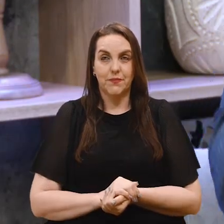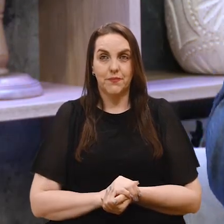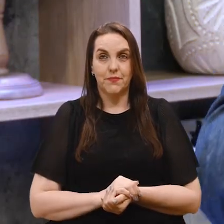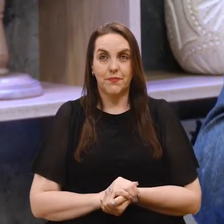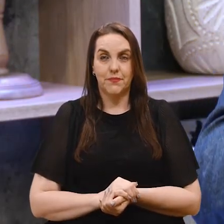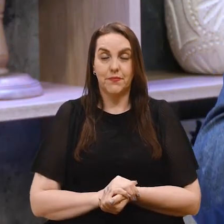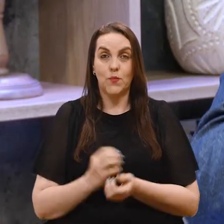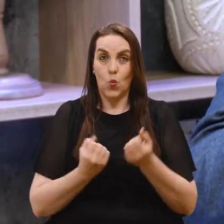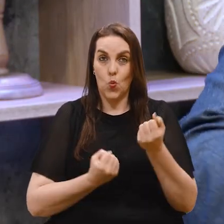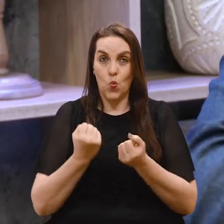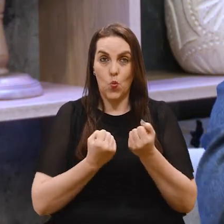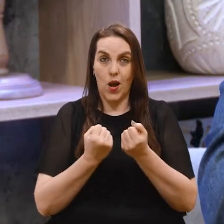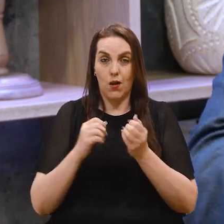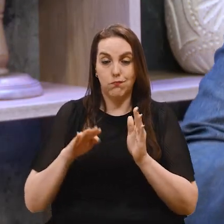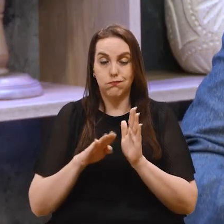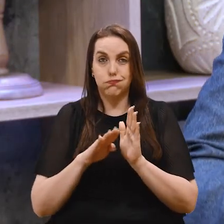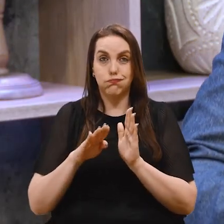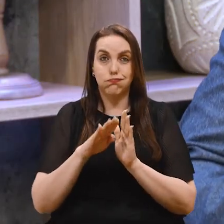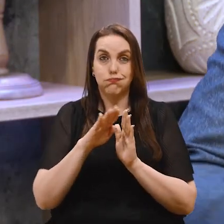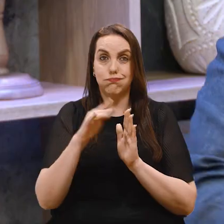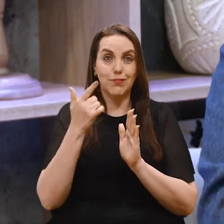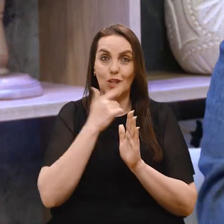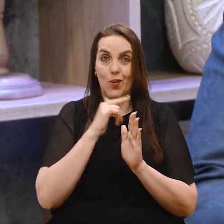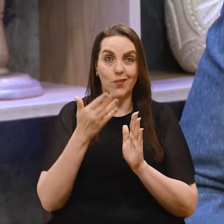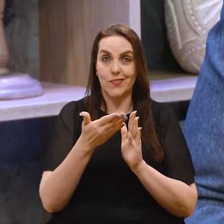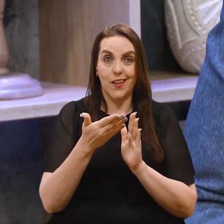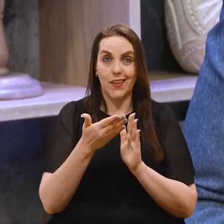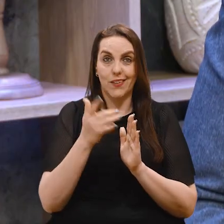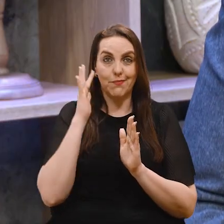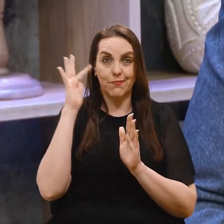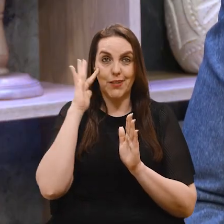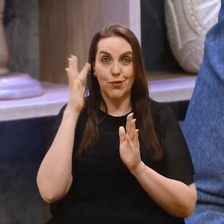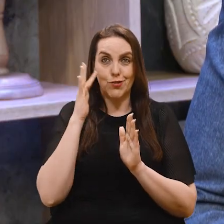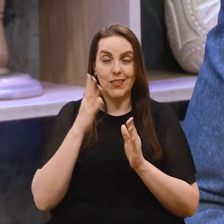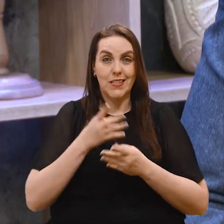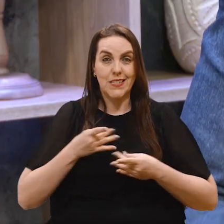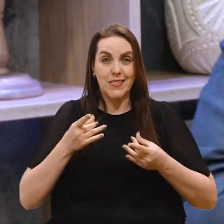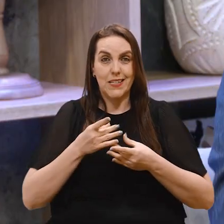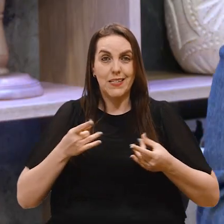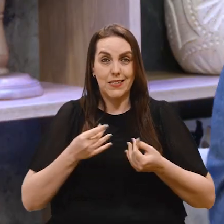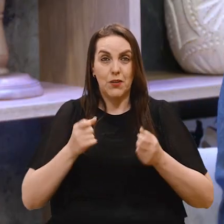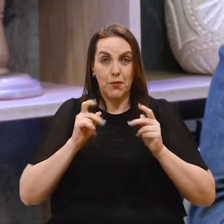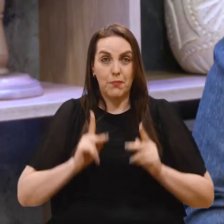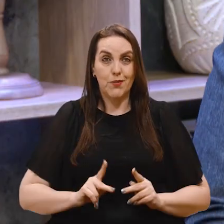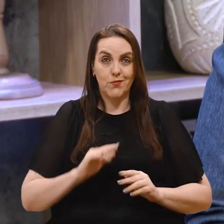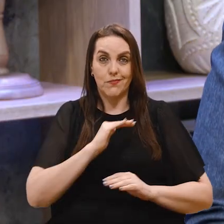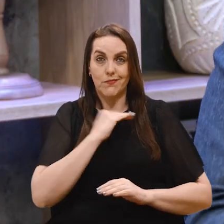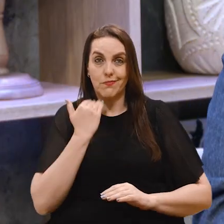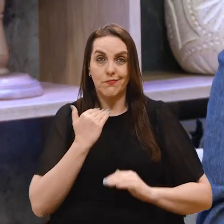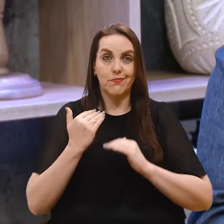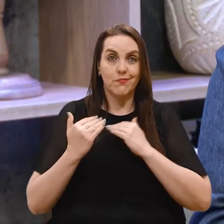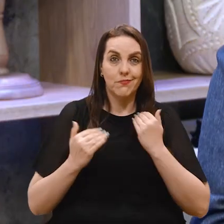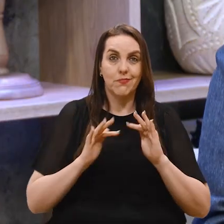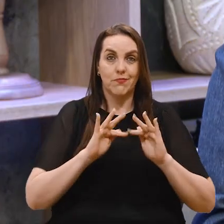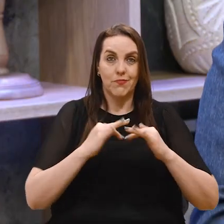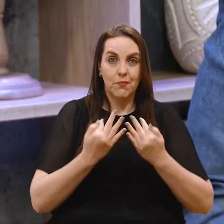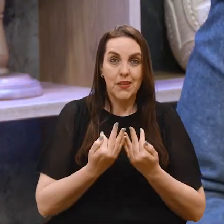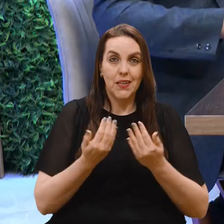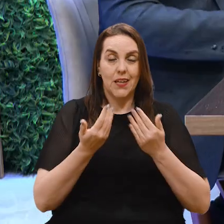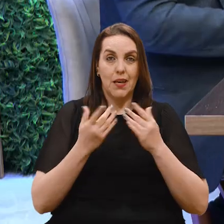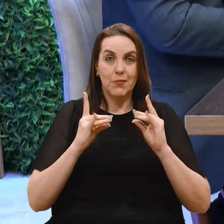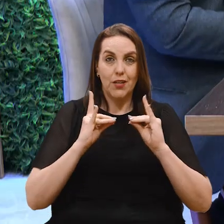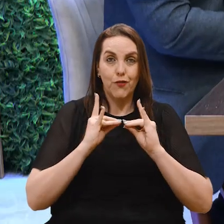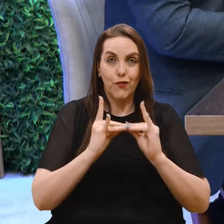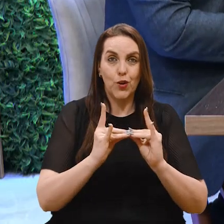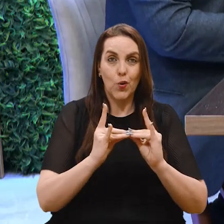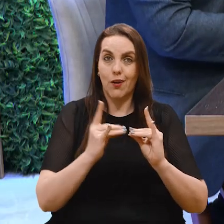os veículos subam ali, né? Uma situação que está mexendo, né? Imagina com a sensibilidade das famílias que perderam seus entes queridos e tudo mais, né?